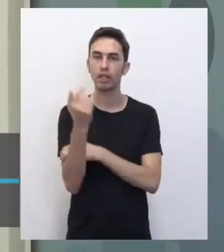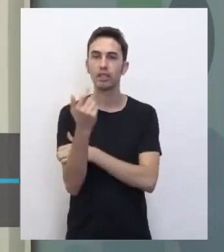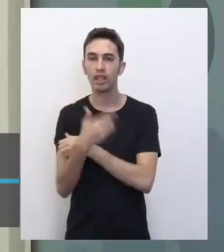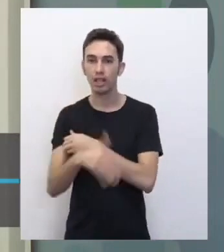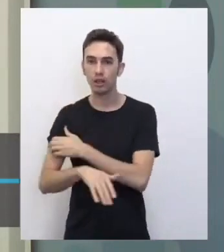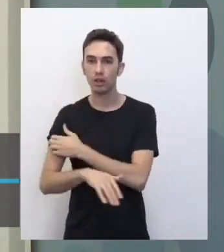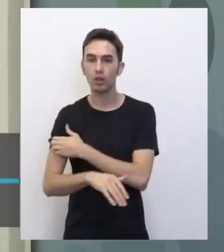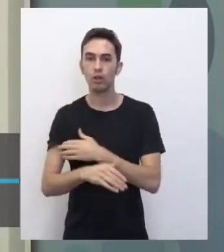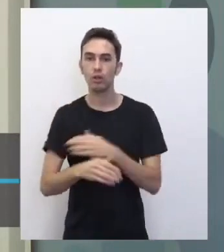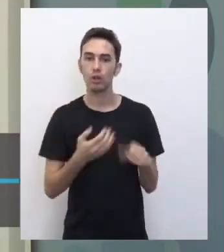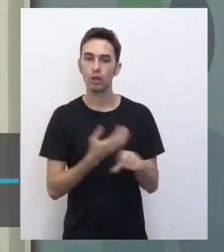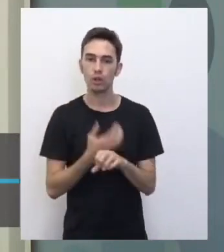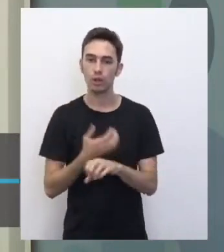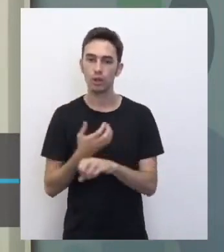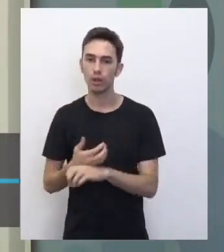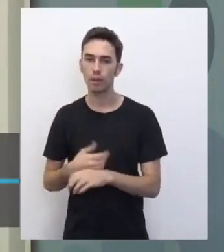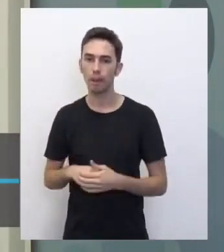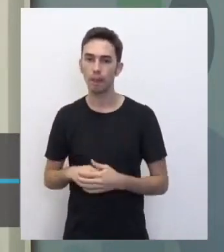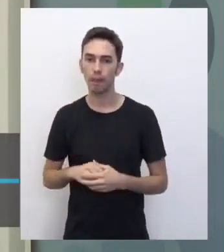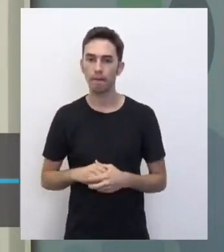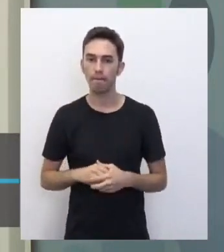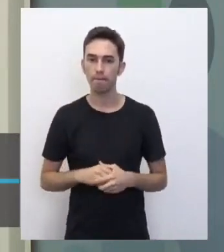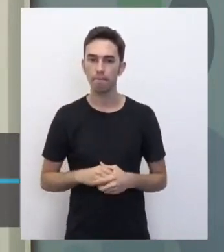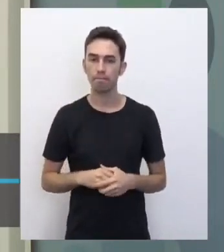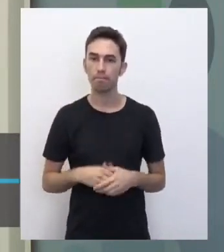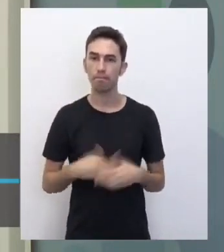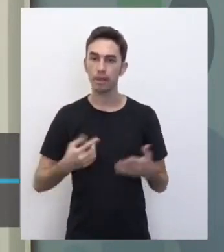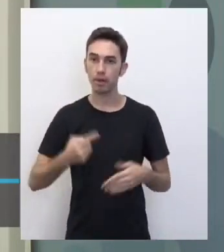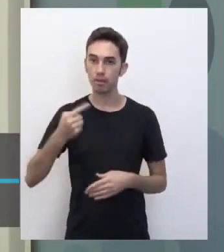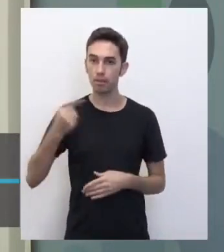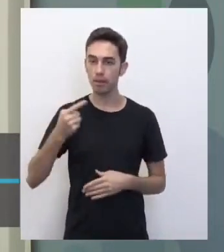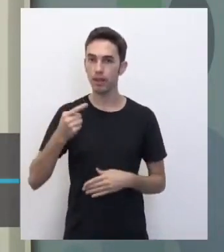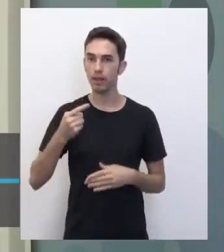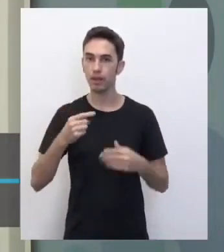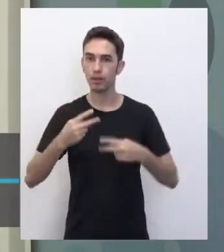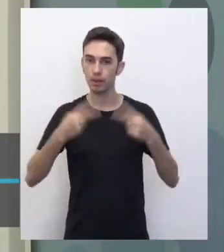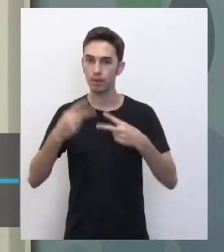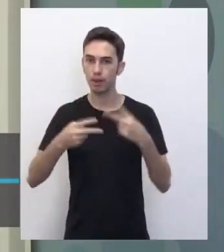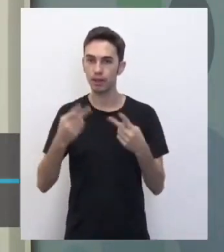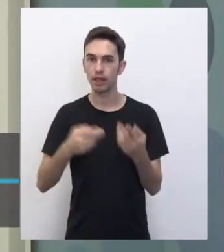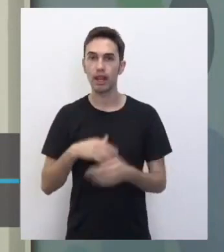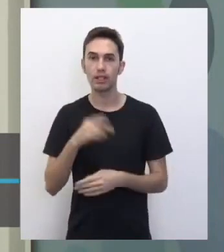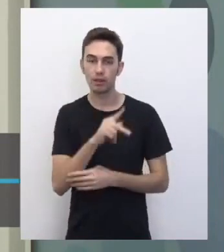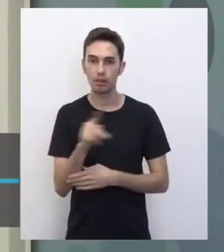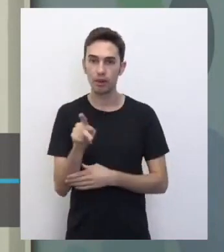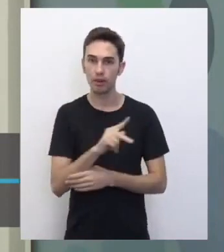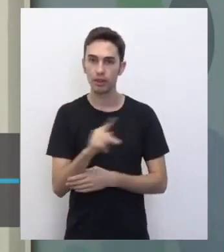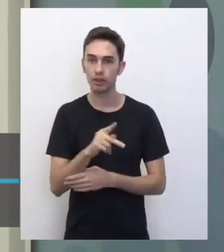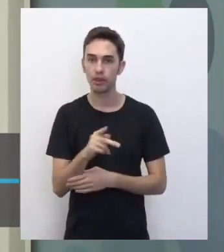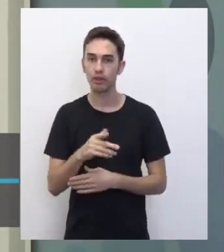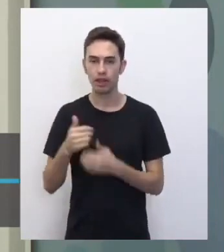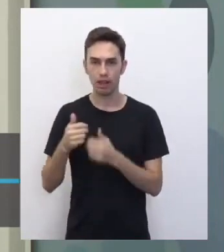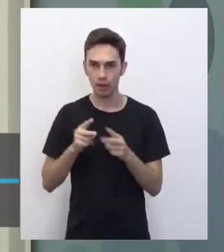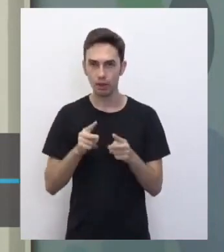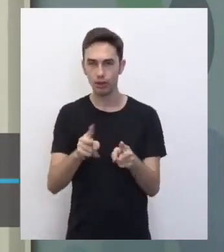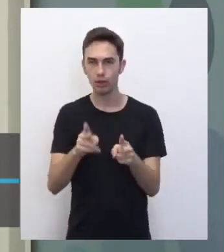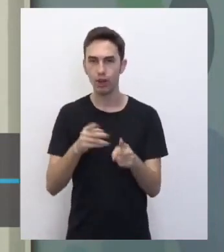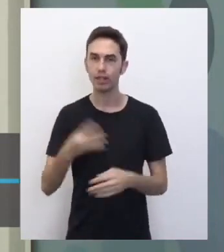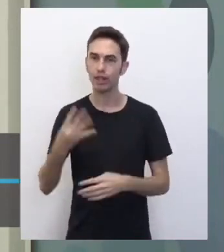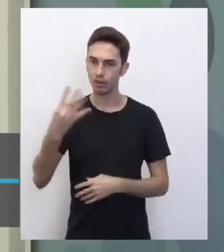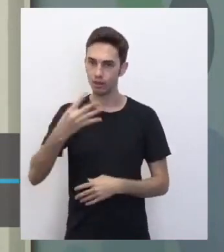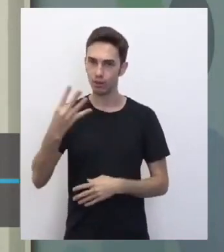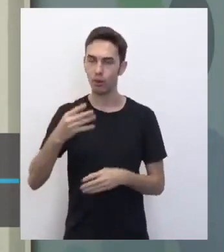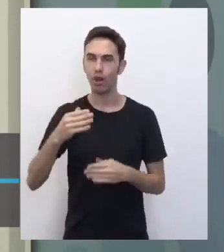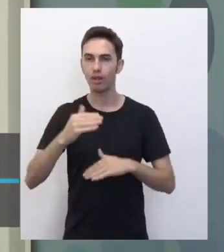tem, desses 3 primeiros bimestres, e com certeza o seu professor ele vai dar continuidade aí ao 4º bimestre,